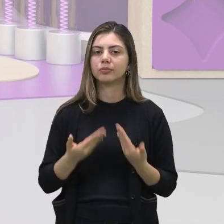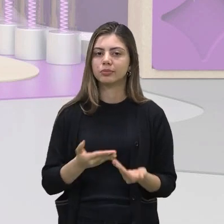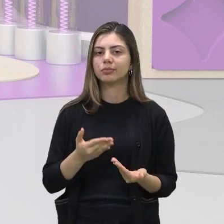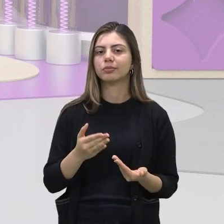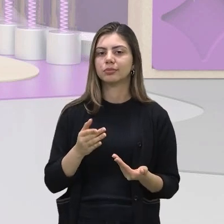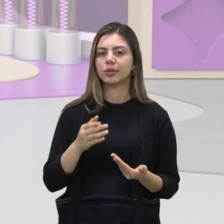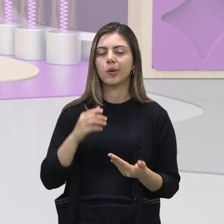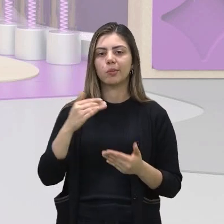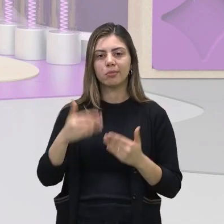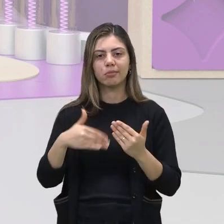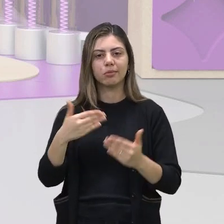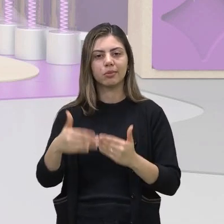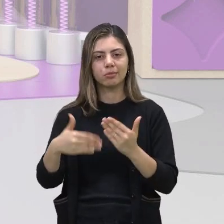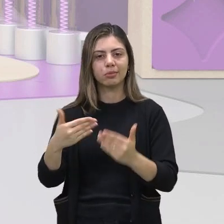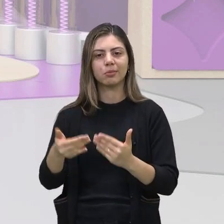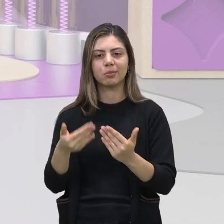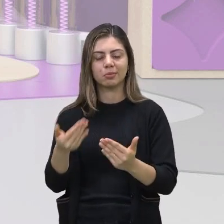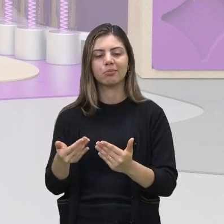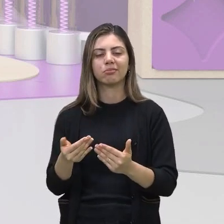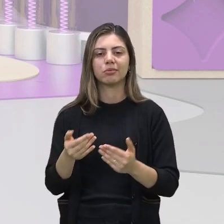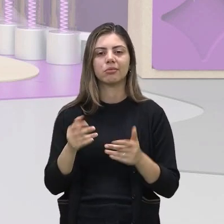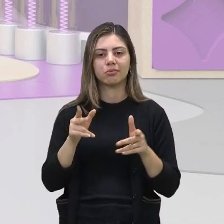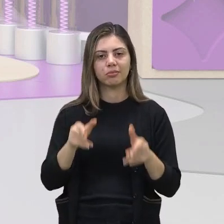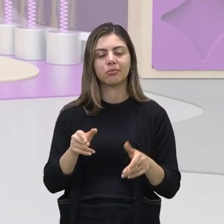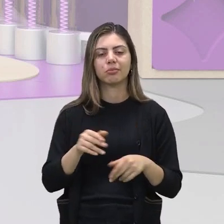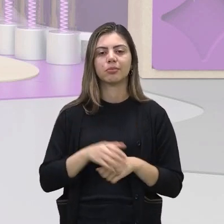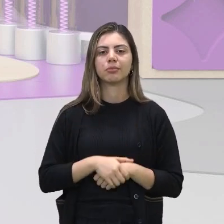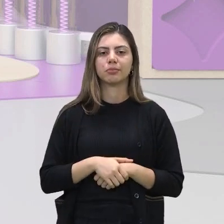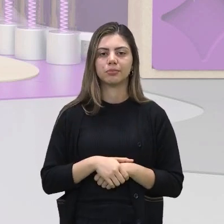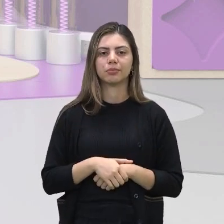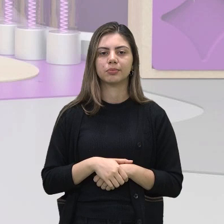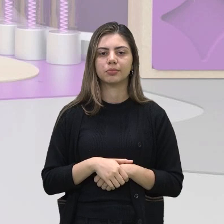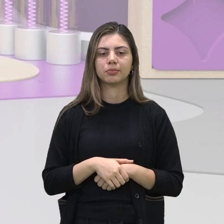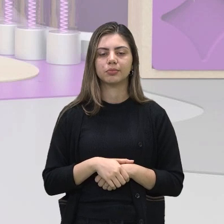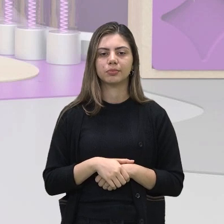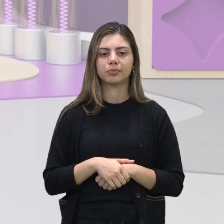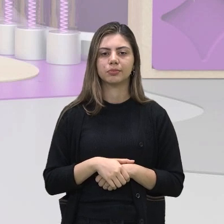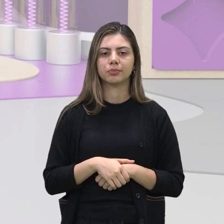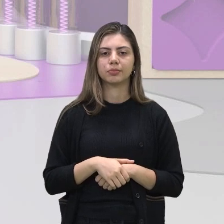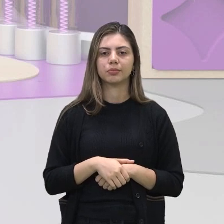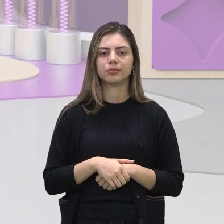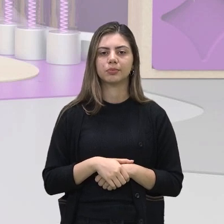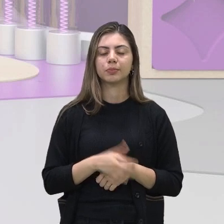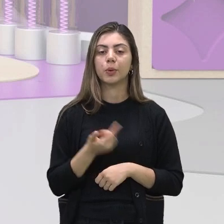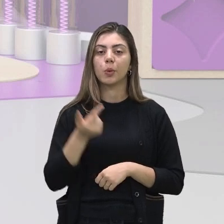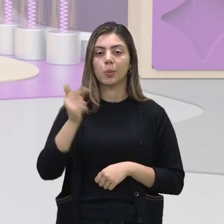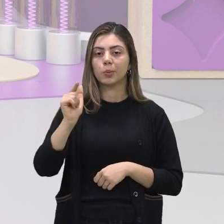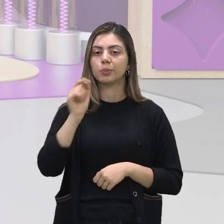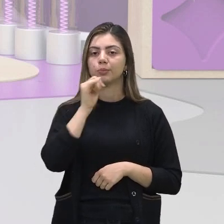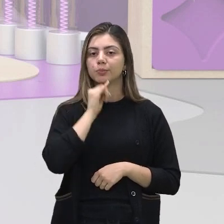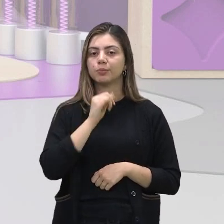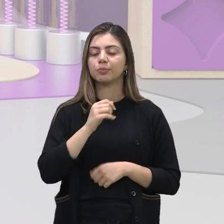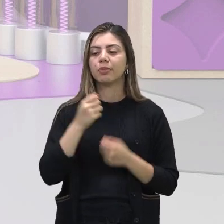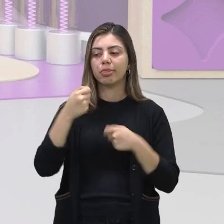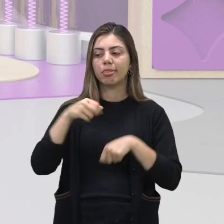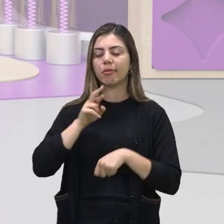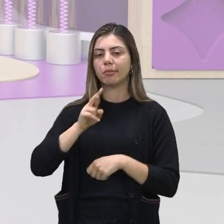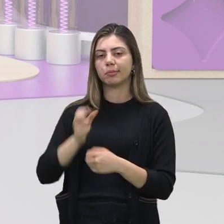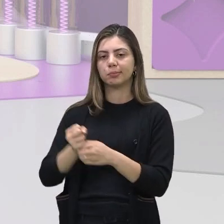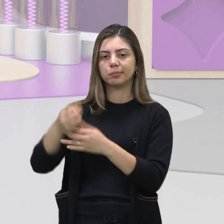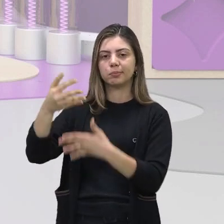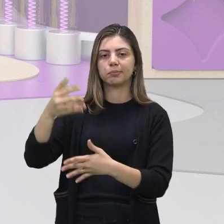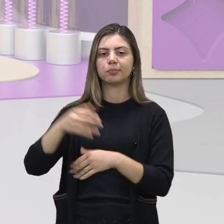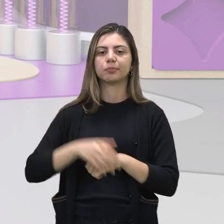né, nós vamos seguir, ó. Então, no, qual é o outro número, ó?